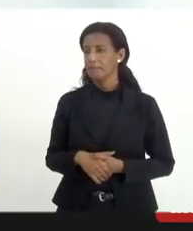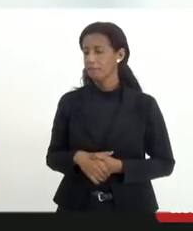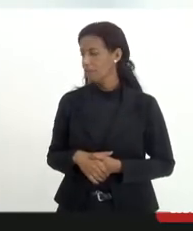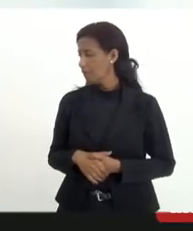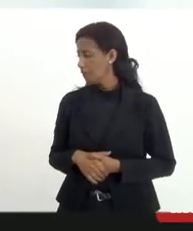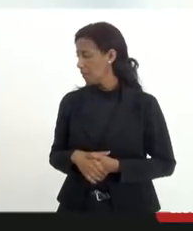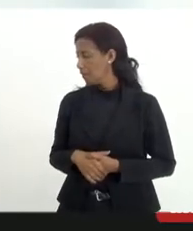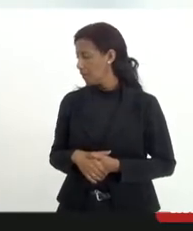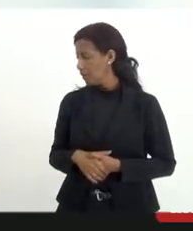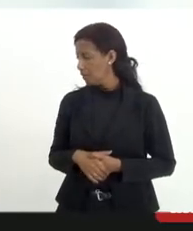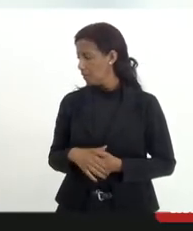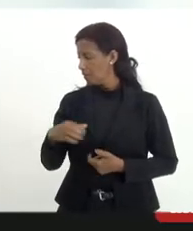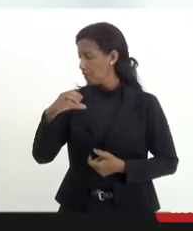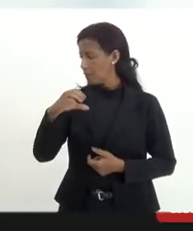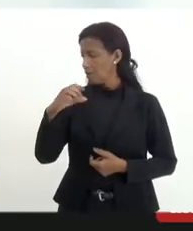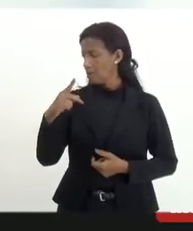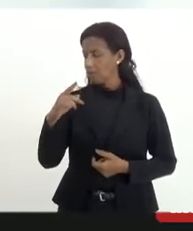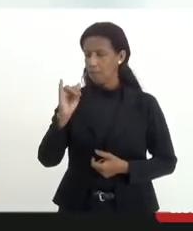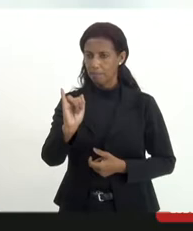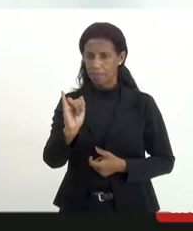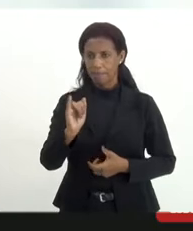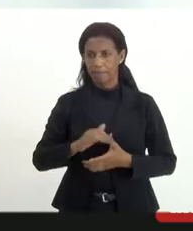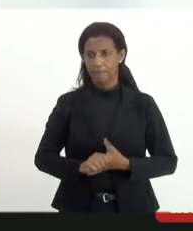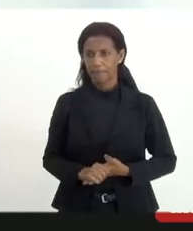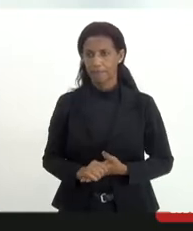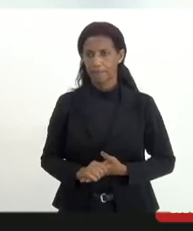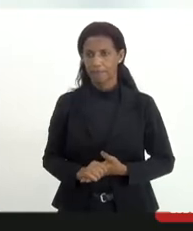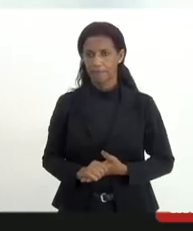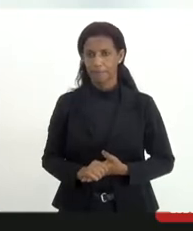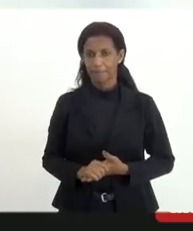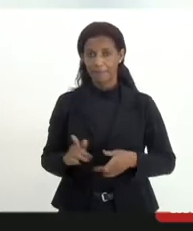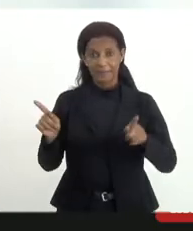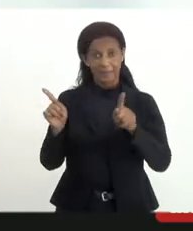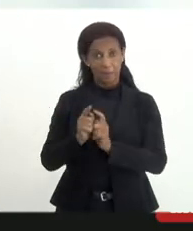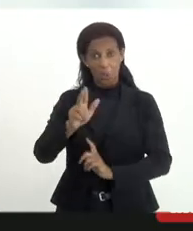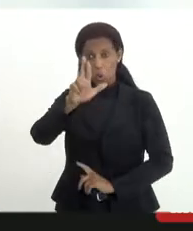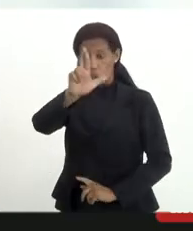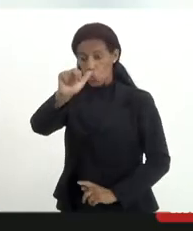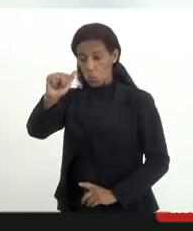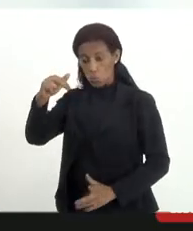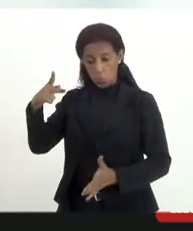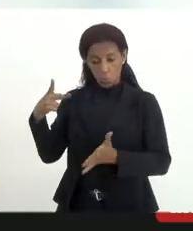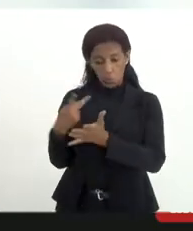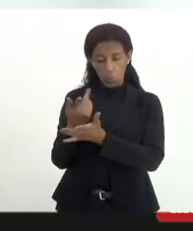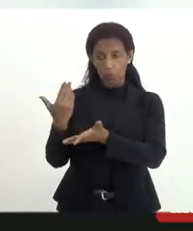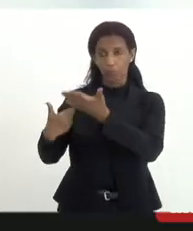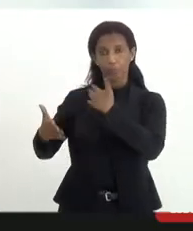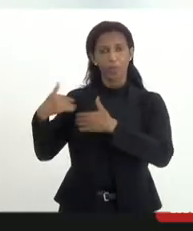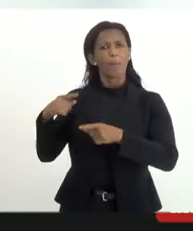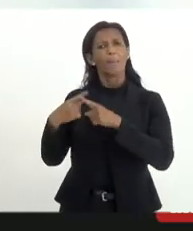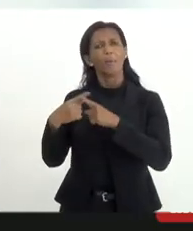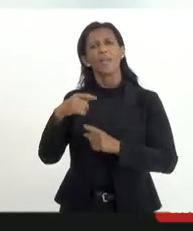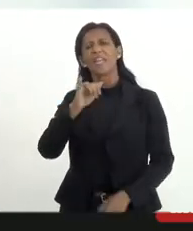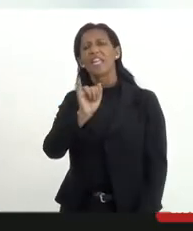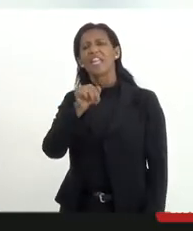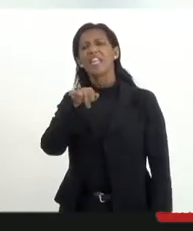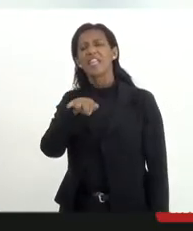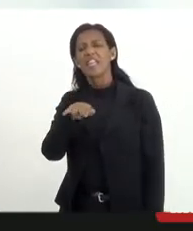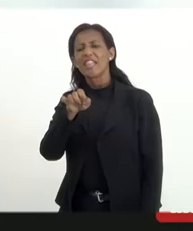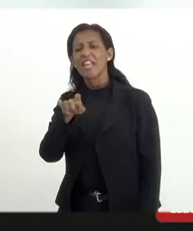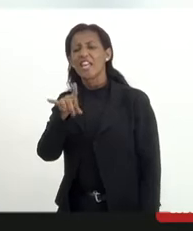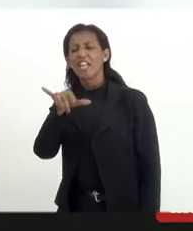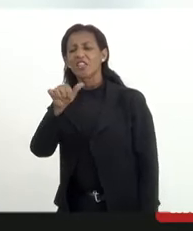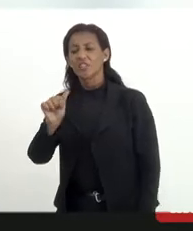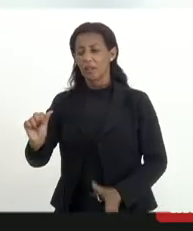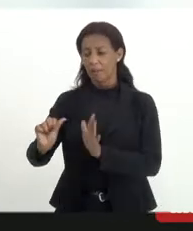E uma CPI inédita. Por quê que é inédita? É a